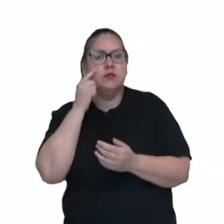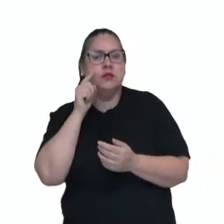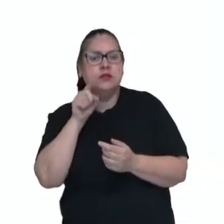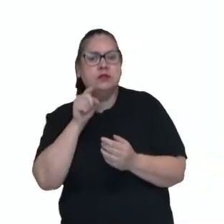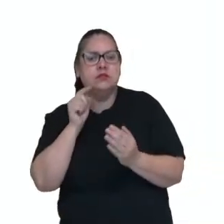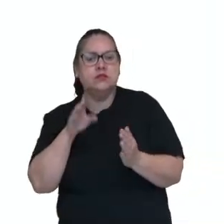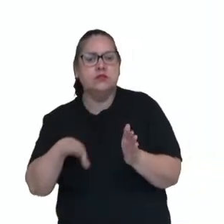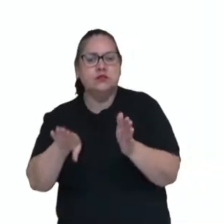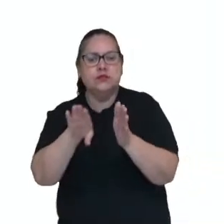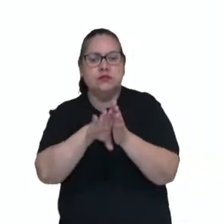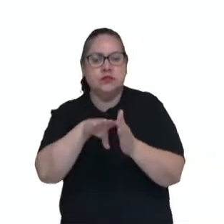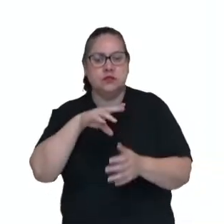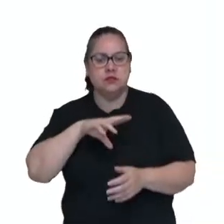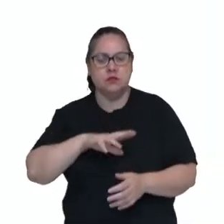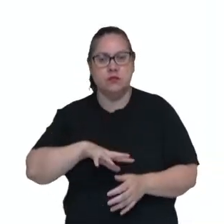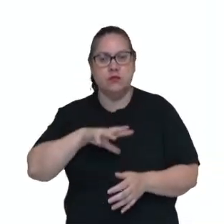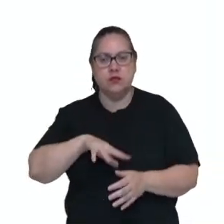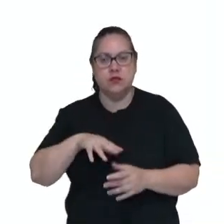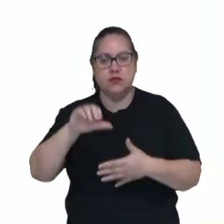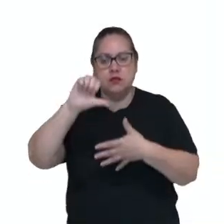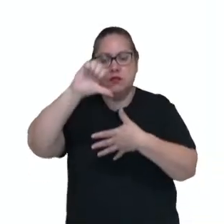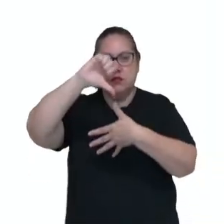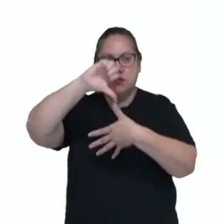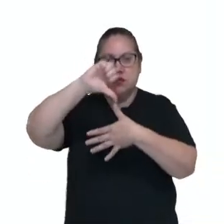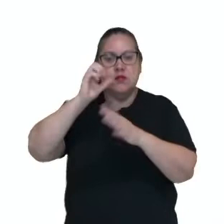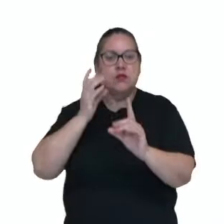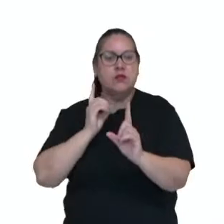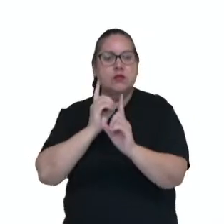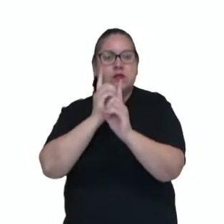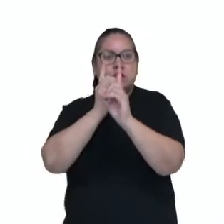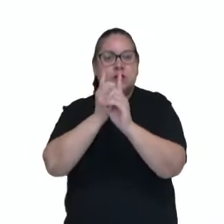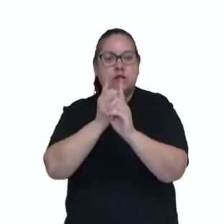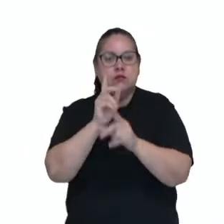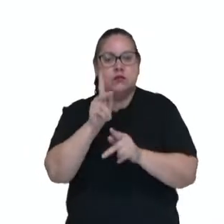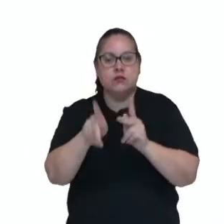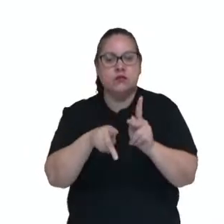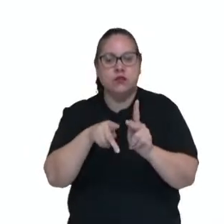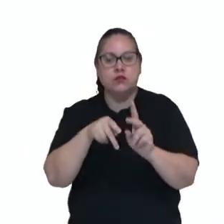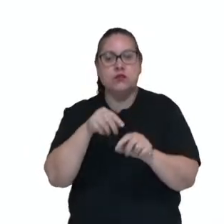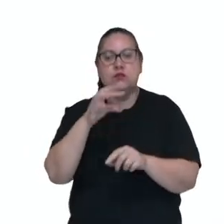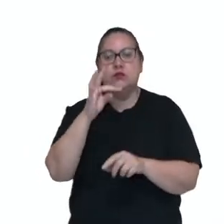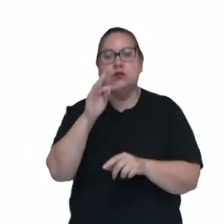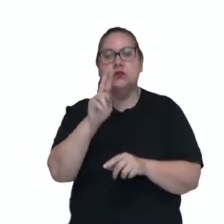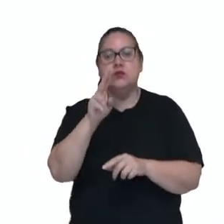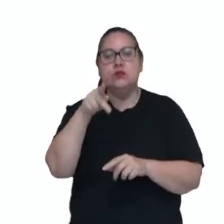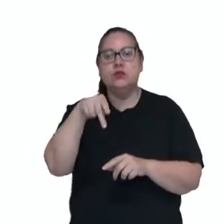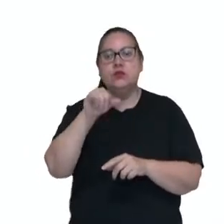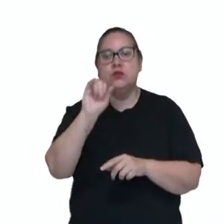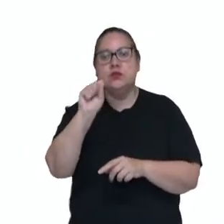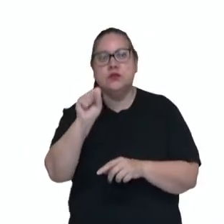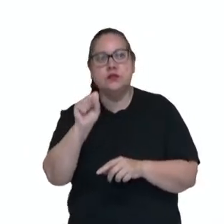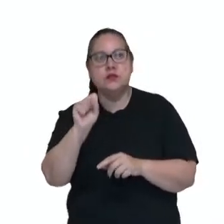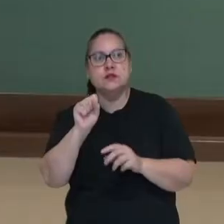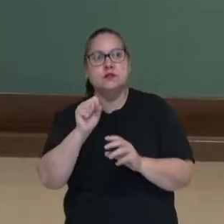Contextualizar a chegada dos portugueses na América e o encontro com os povos tupis.